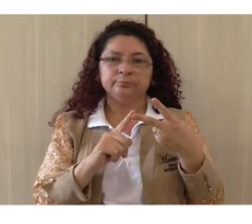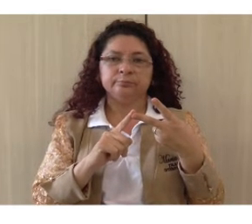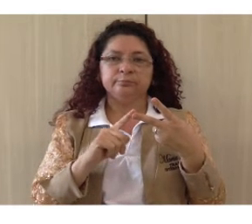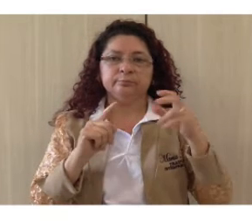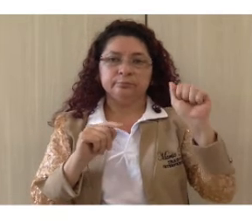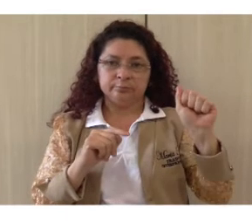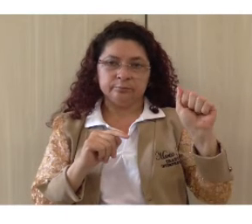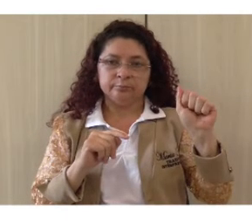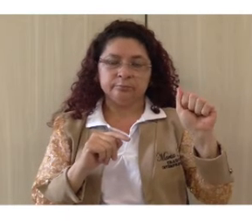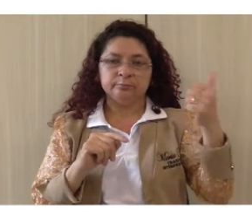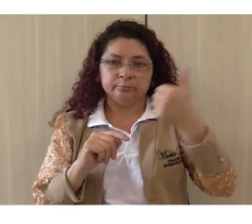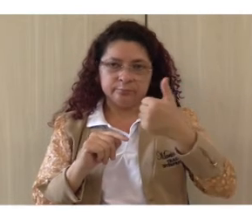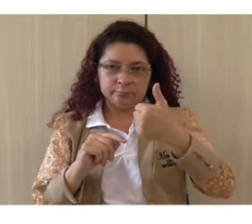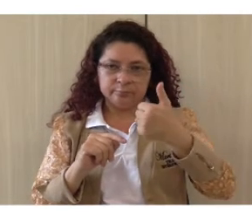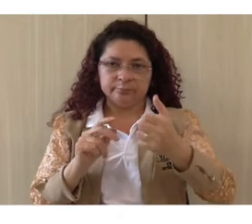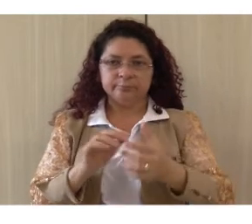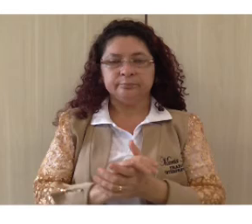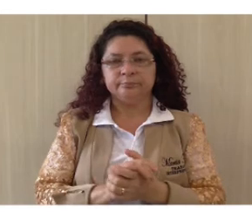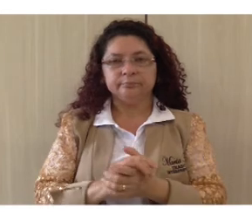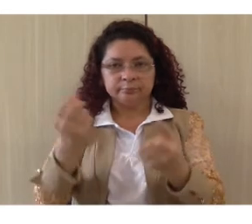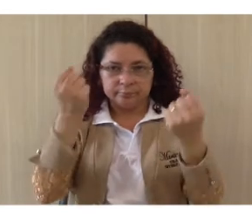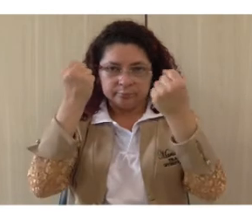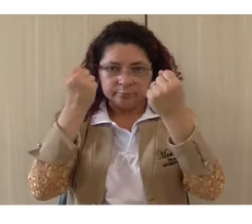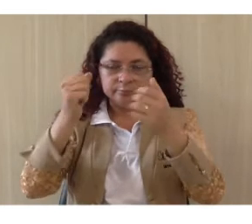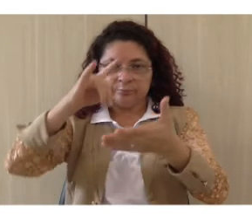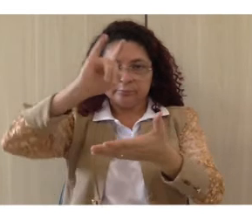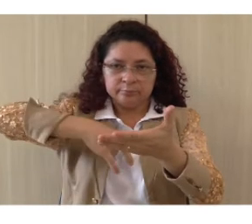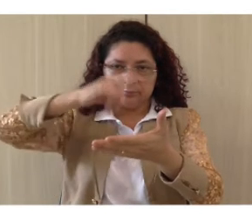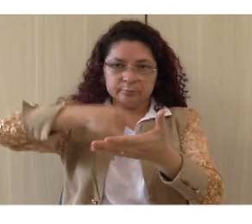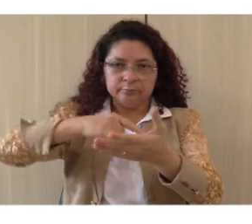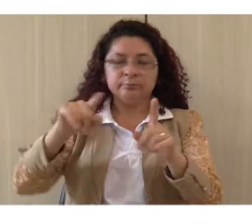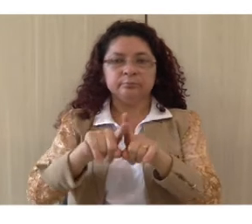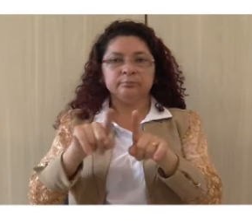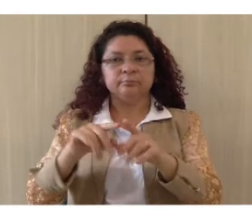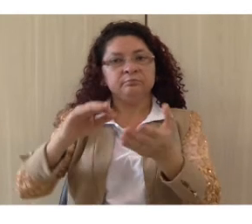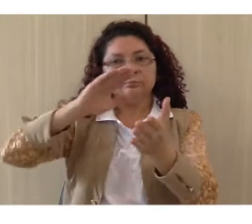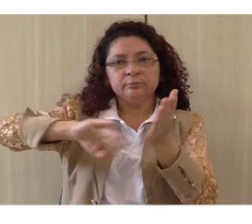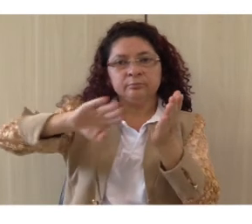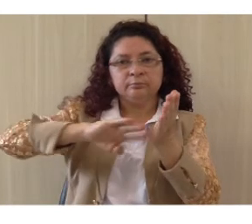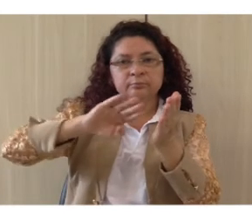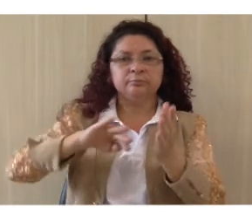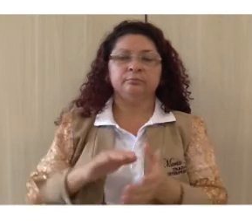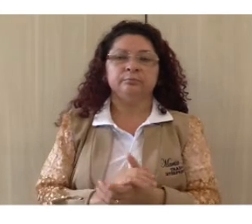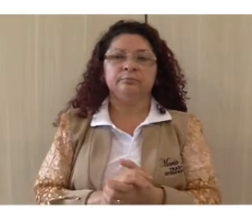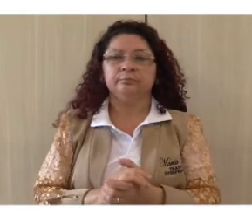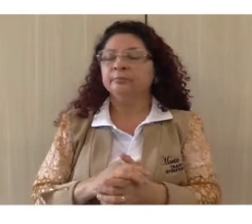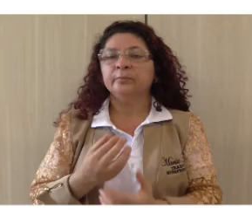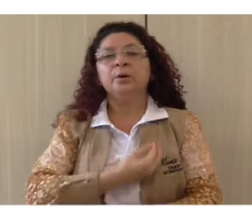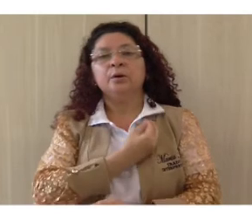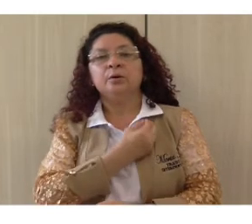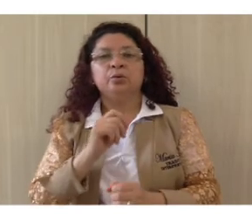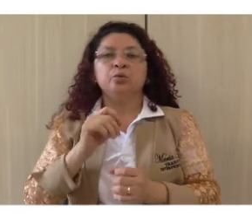A. Primeira fase. Análise documental eliminatória. Consistirá